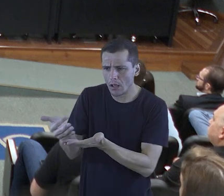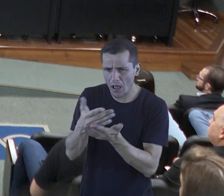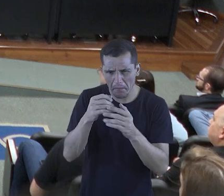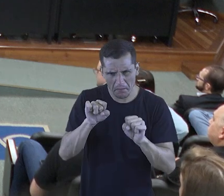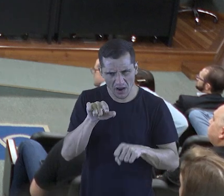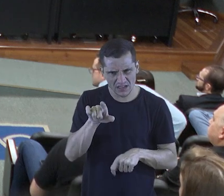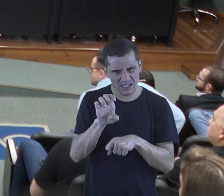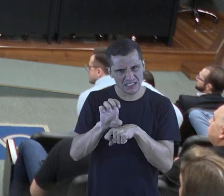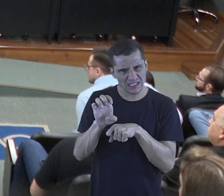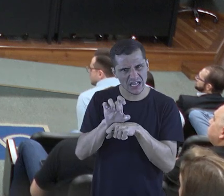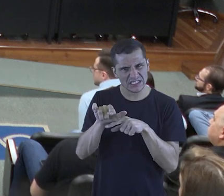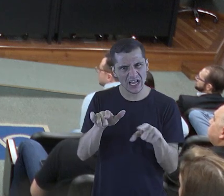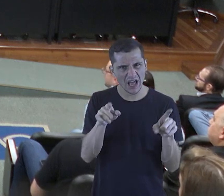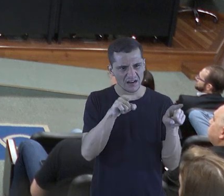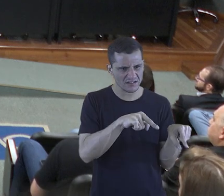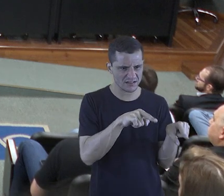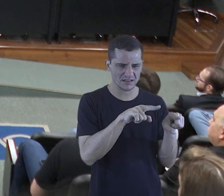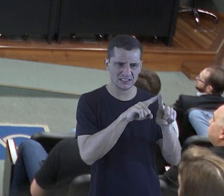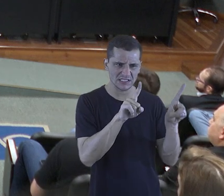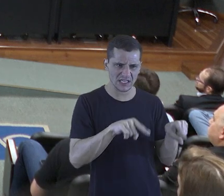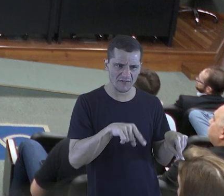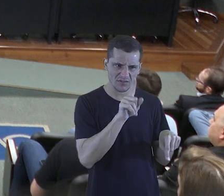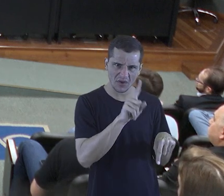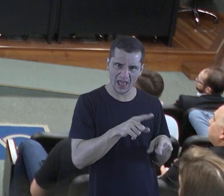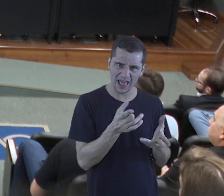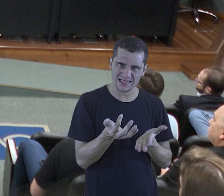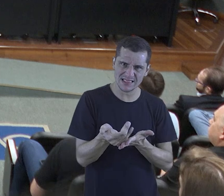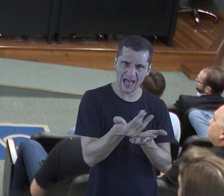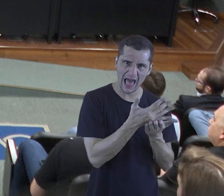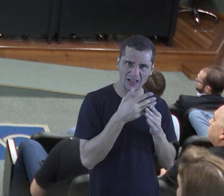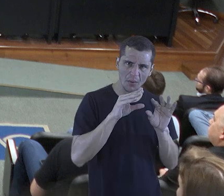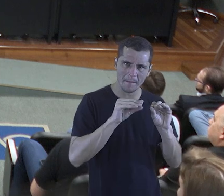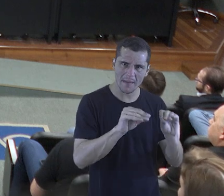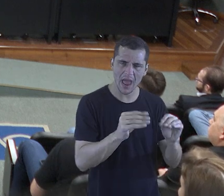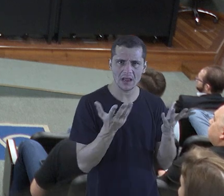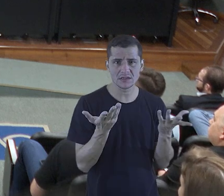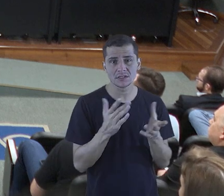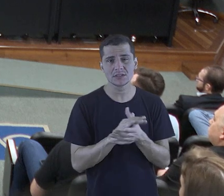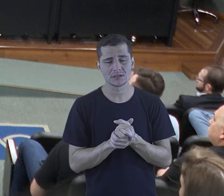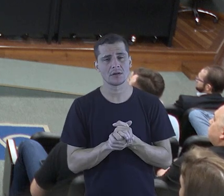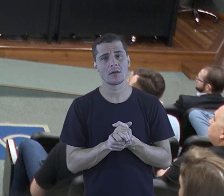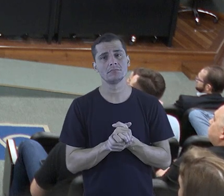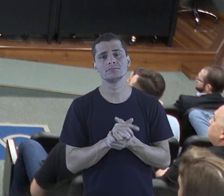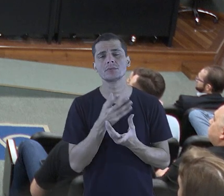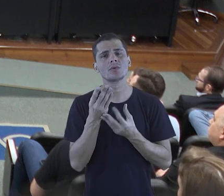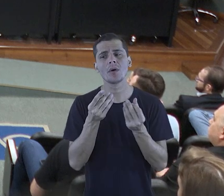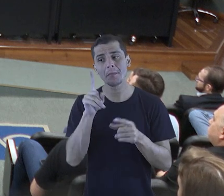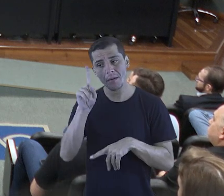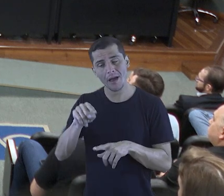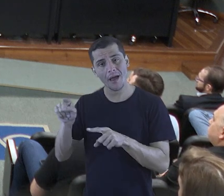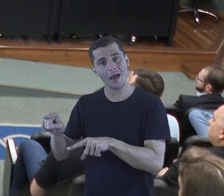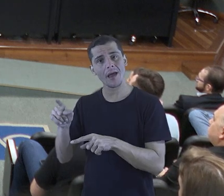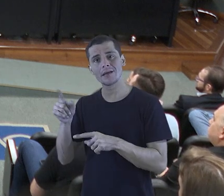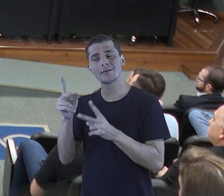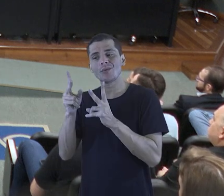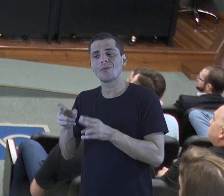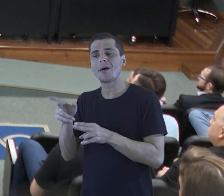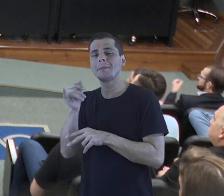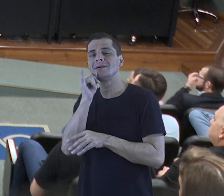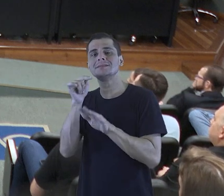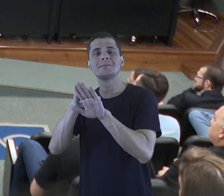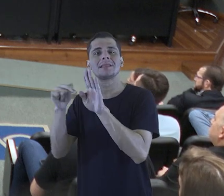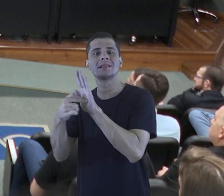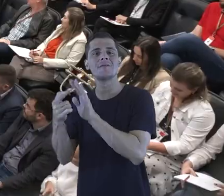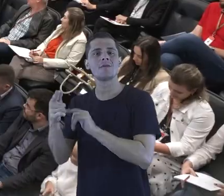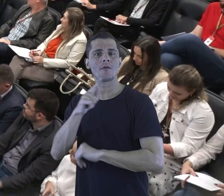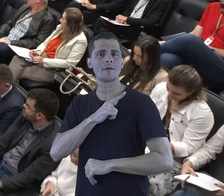como estagiários, etc. Falei, o estagiário é operador de dados? O servidor é operador